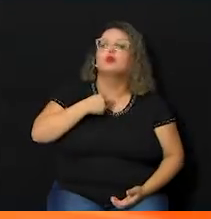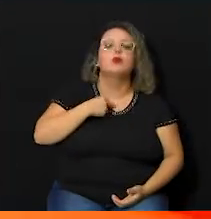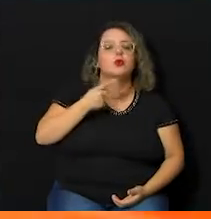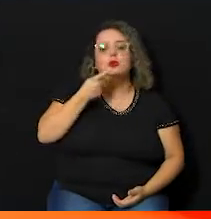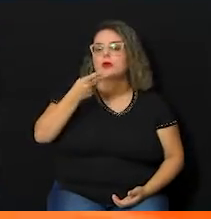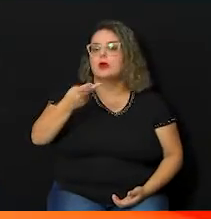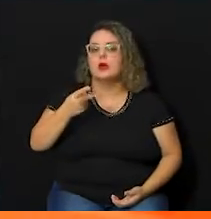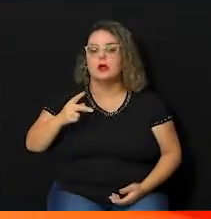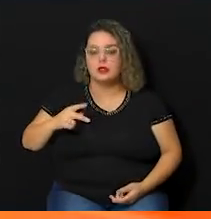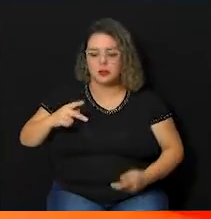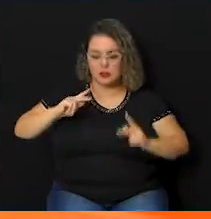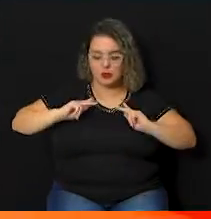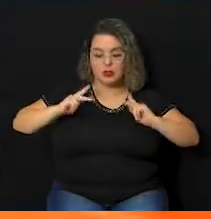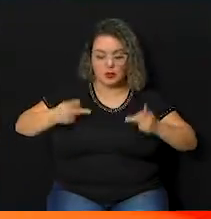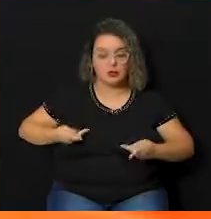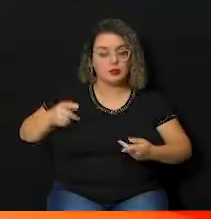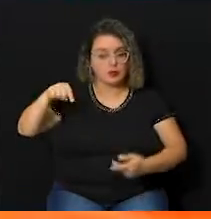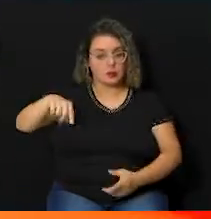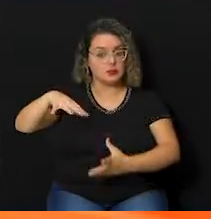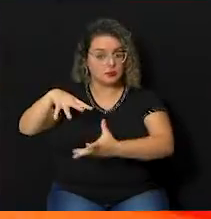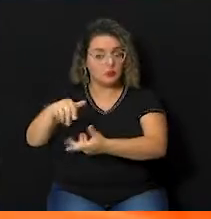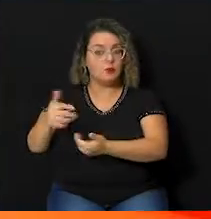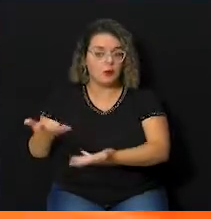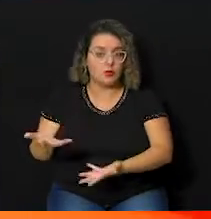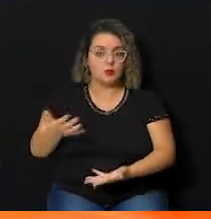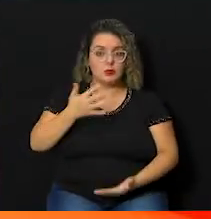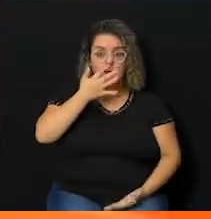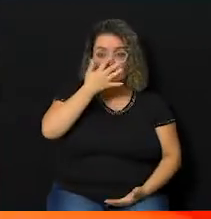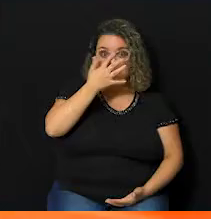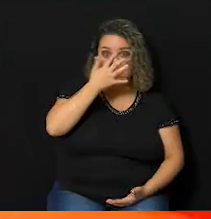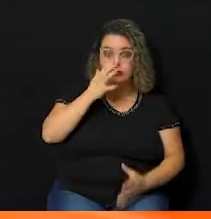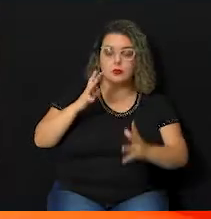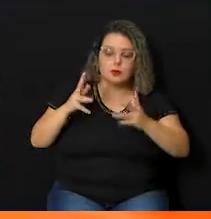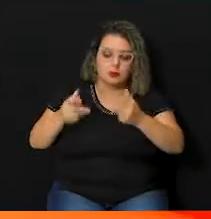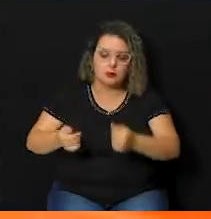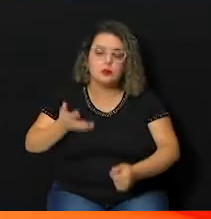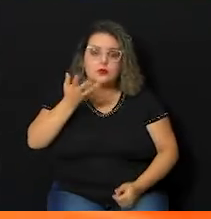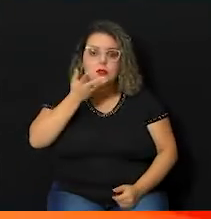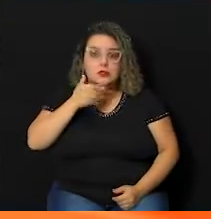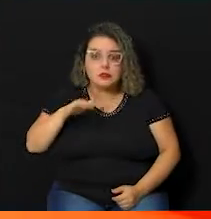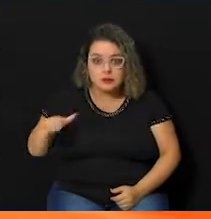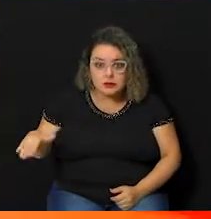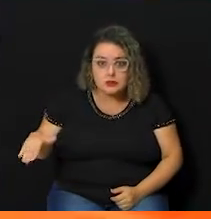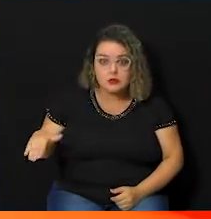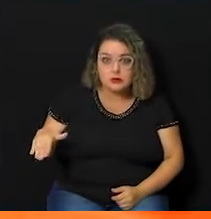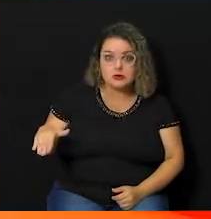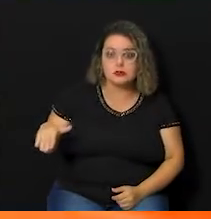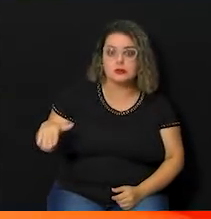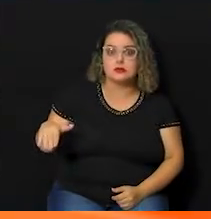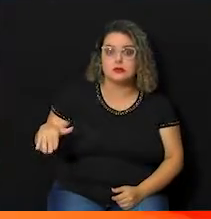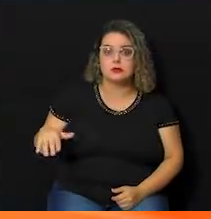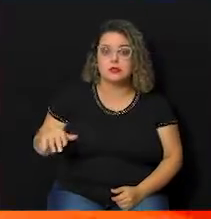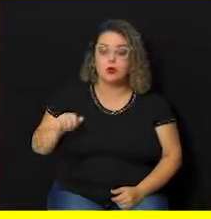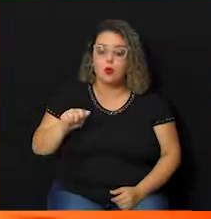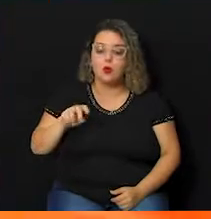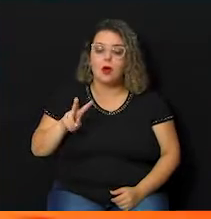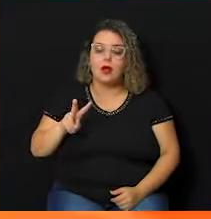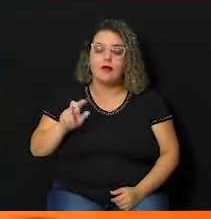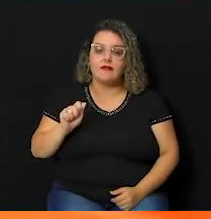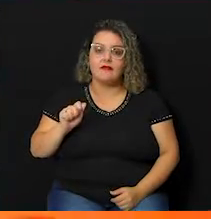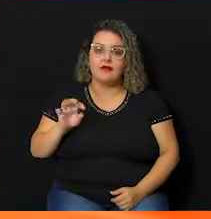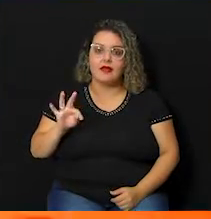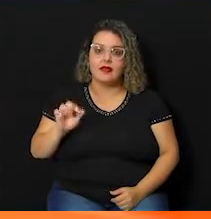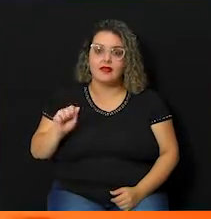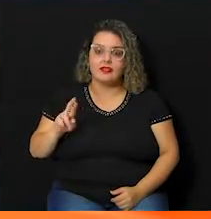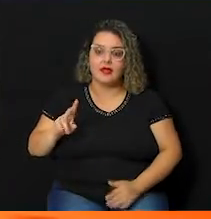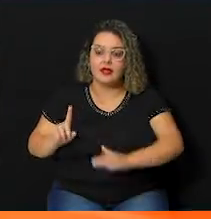ela é humana nesse mundo. Então, todas as crianças têm um avatar que é um bichinho. E elas têm poderes mágicos. Como ela não